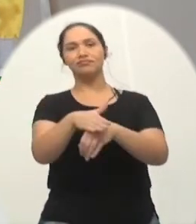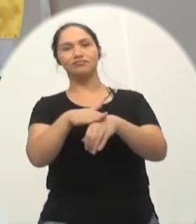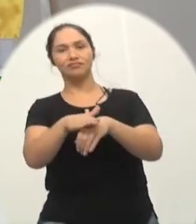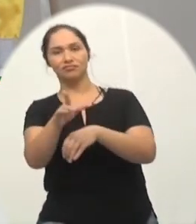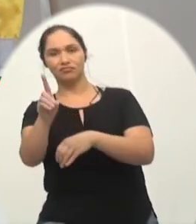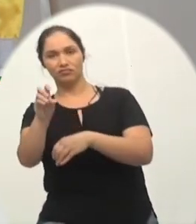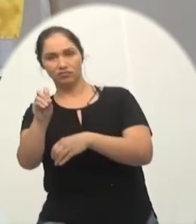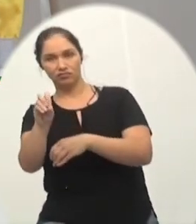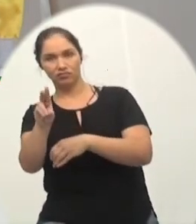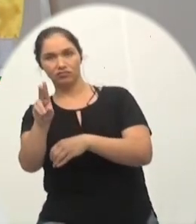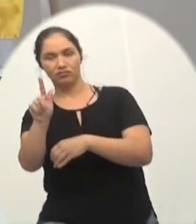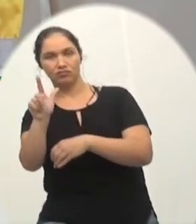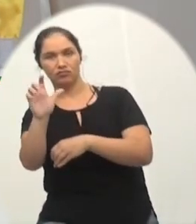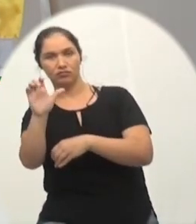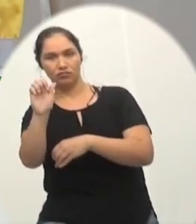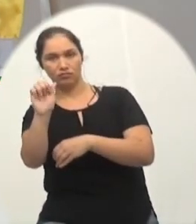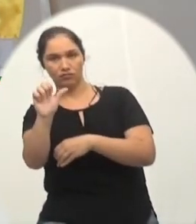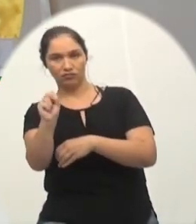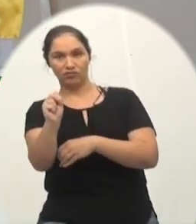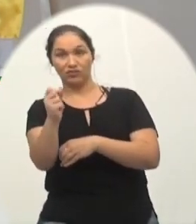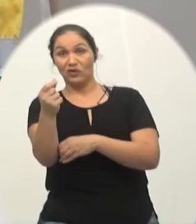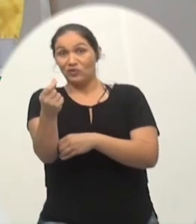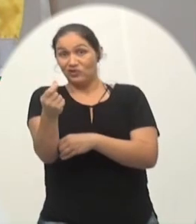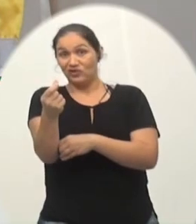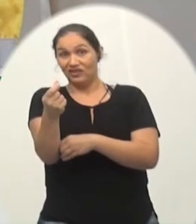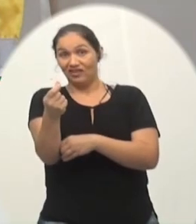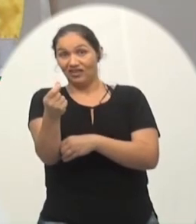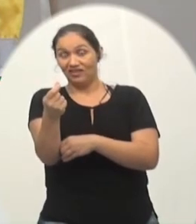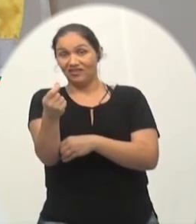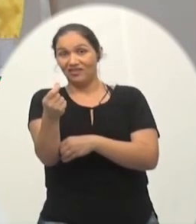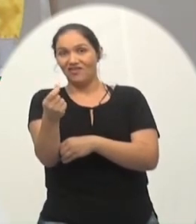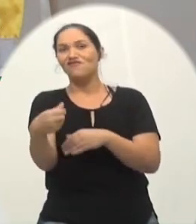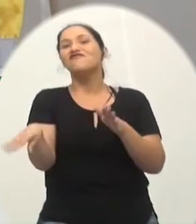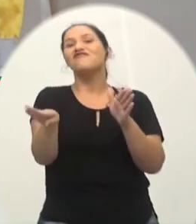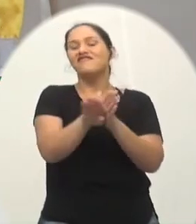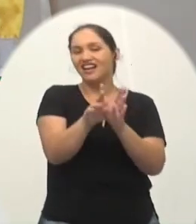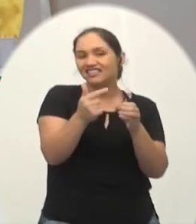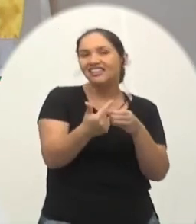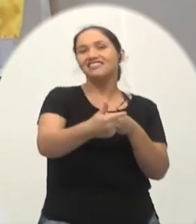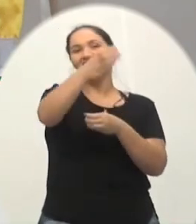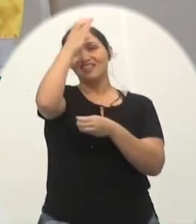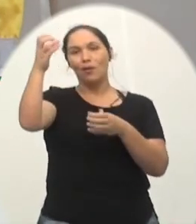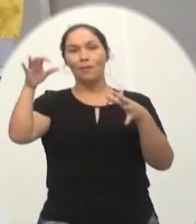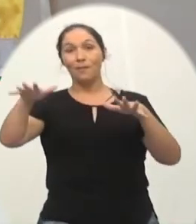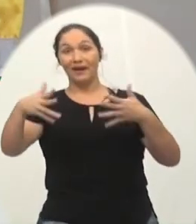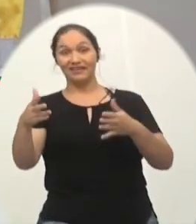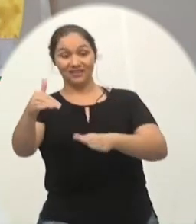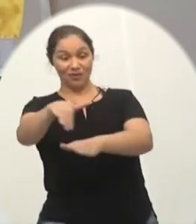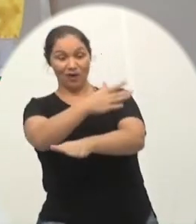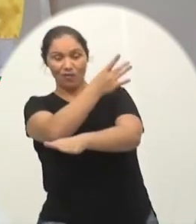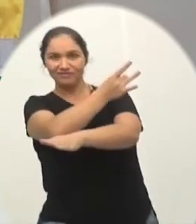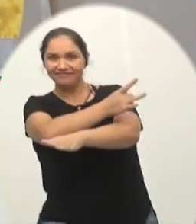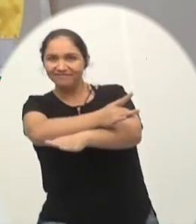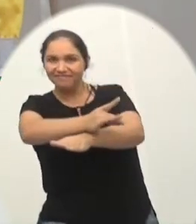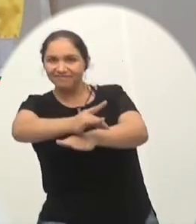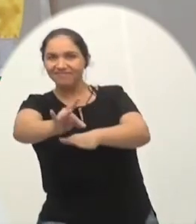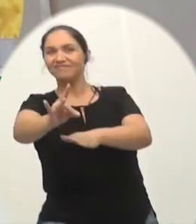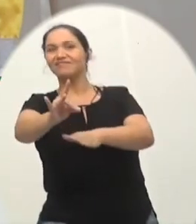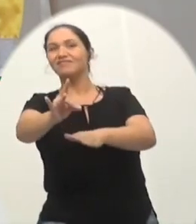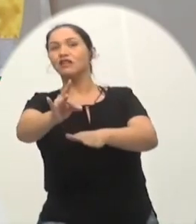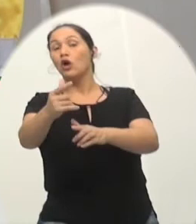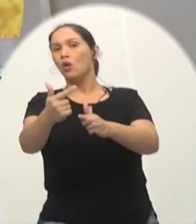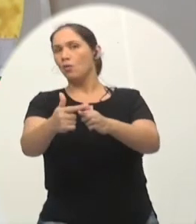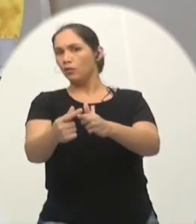que então, o recurso está garantido e começa agora a questão burocrática para começar rápido essa obra, uma obra com um valor